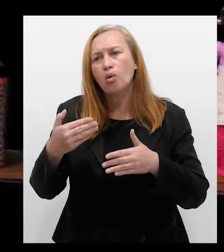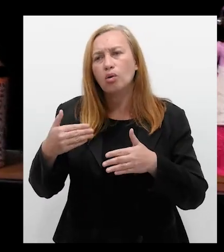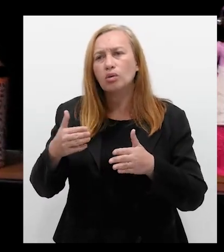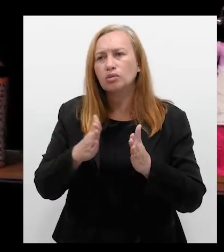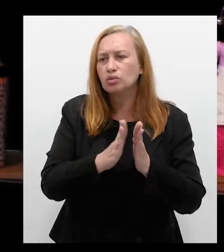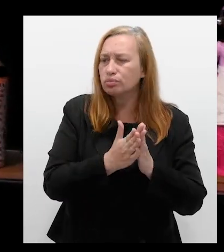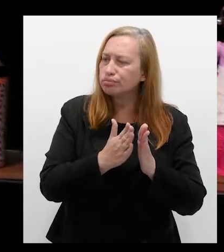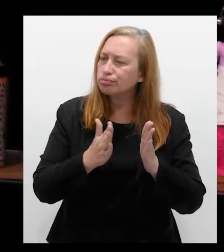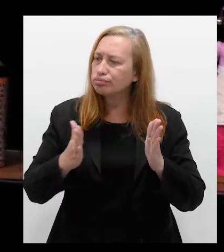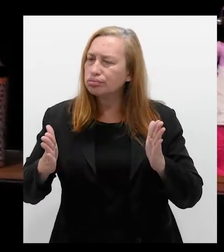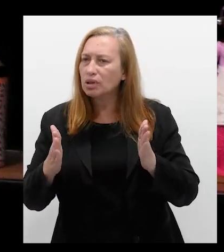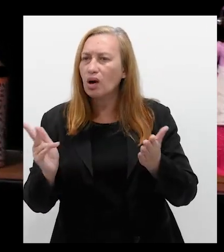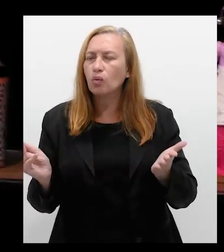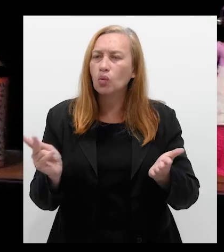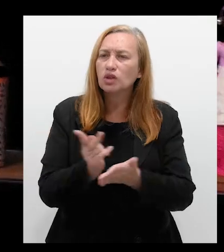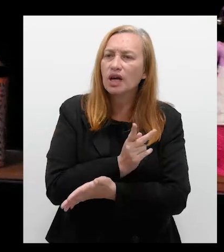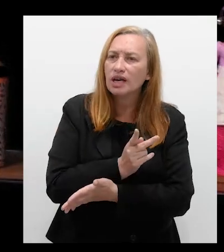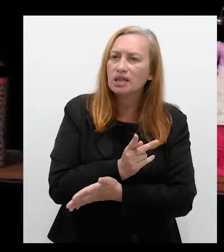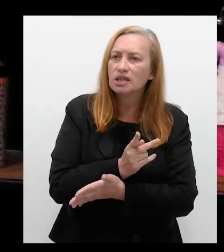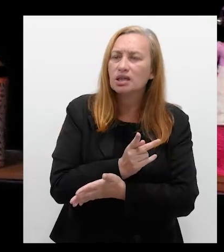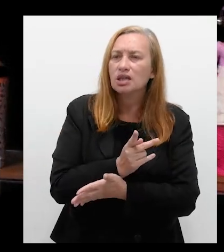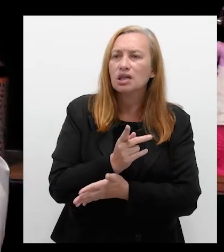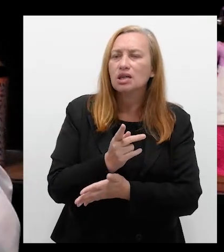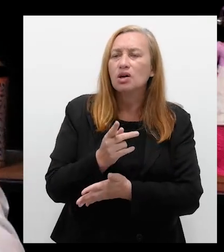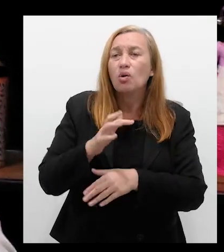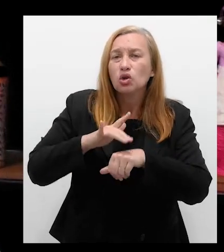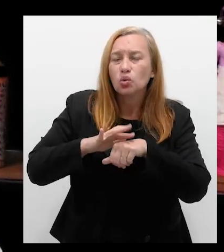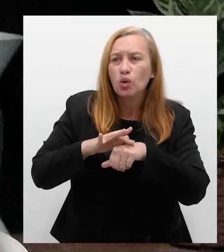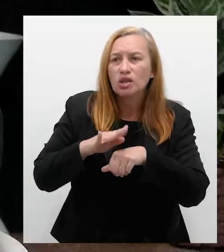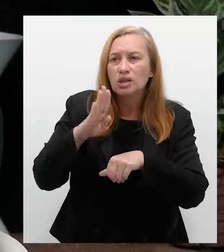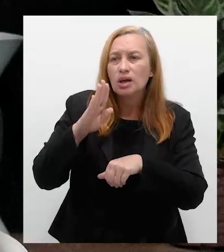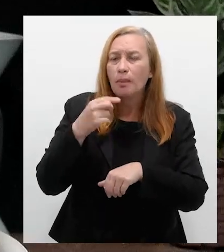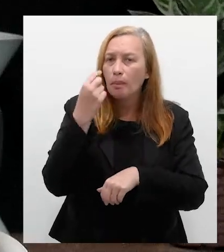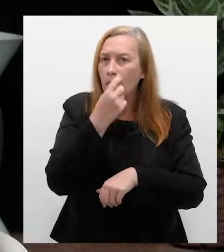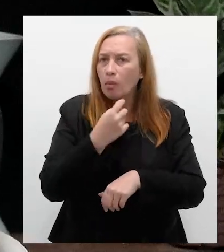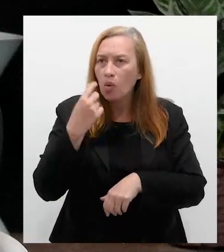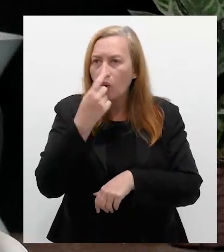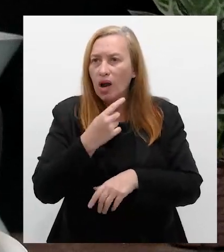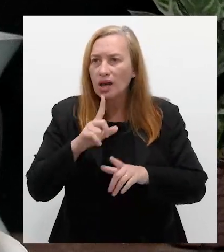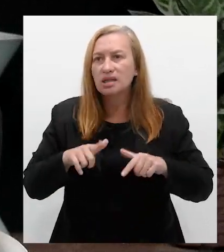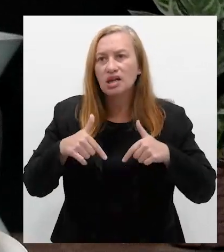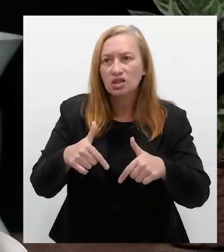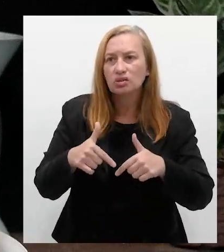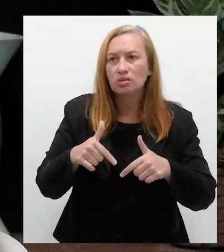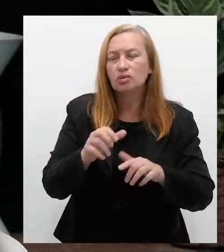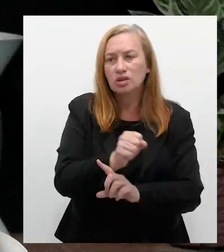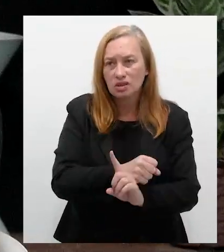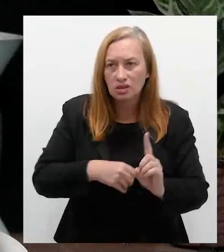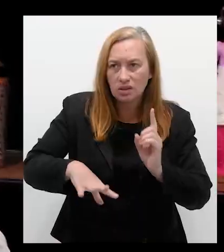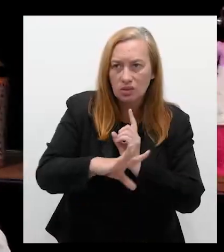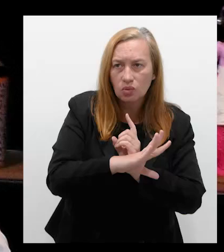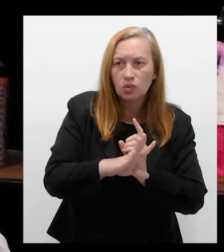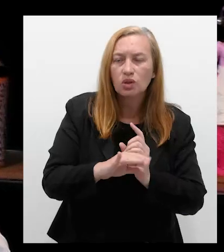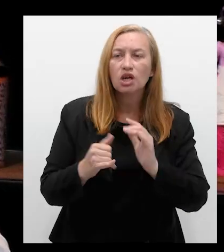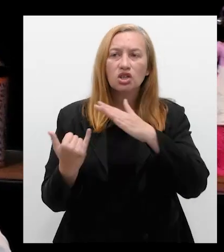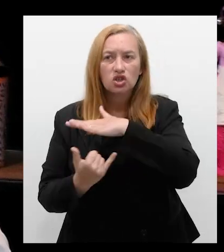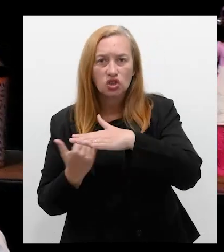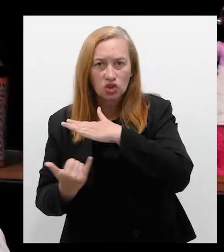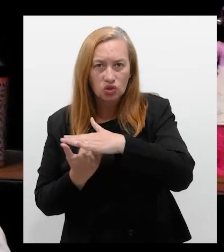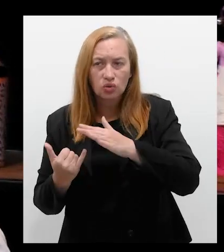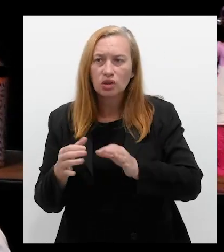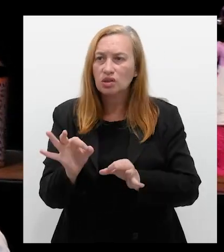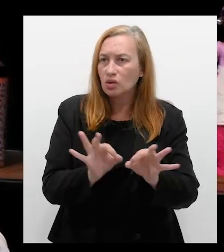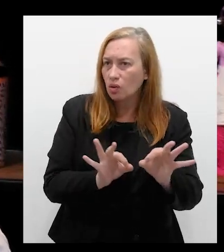do tempo acontece de manifestar alguma doença bucal, aí essas ações sociais, esses institutos,